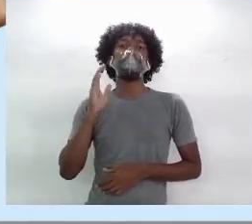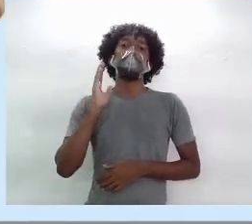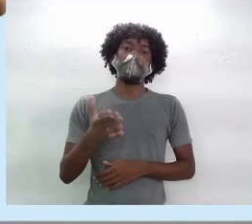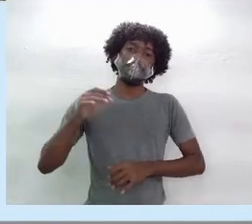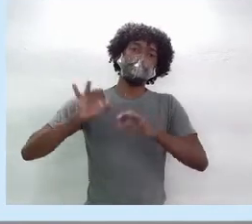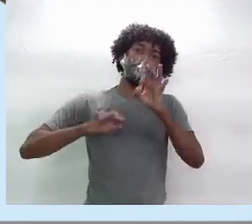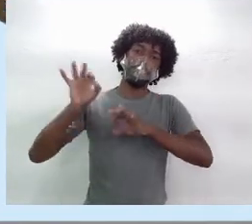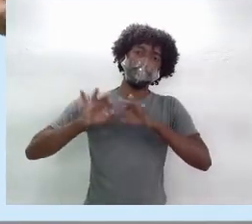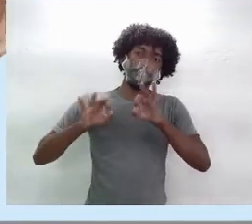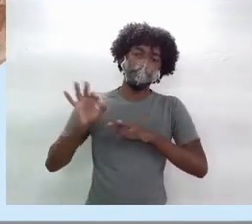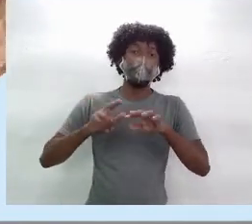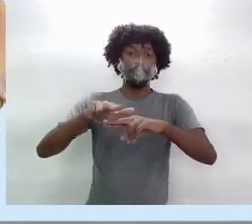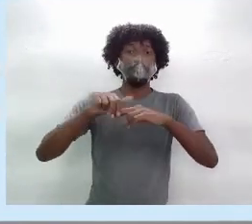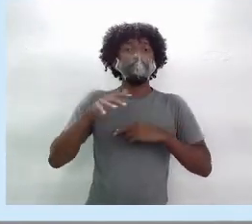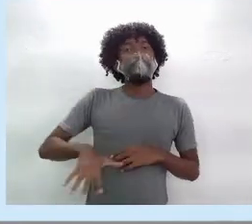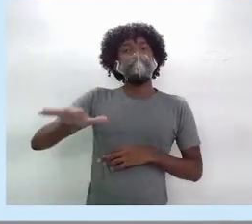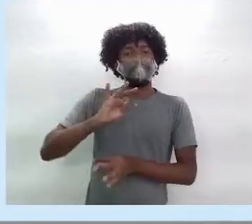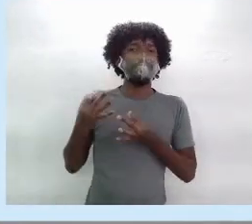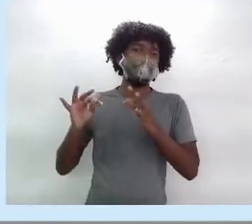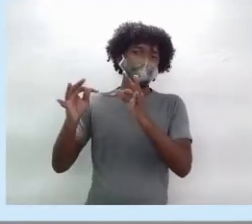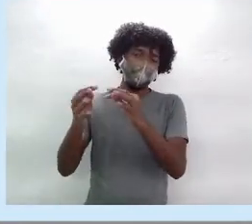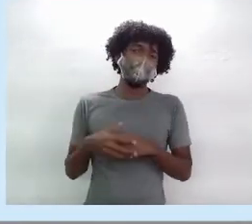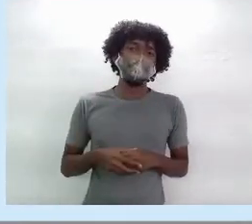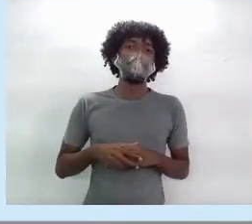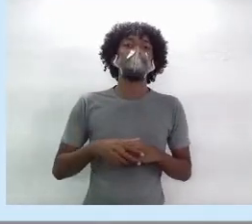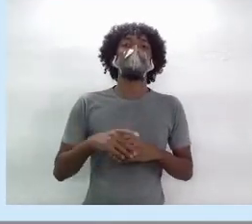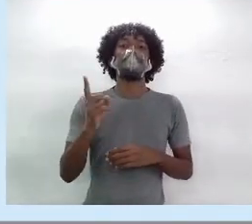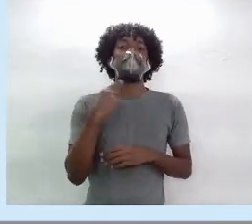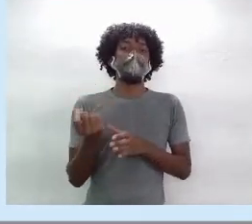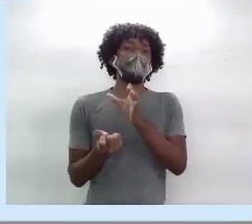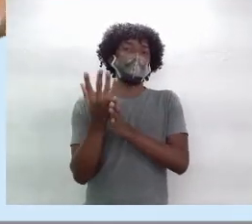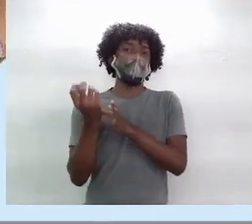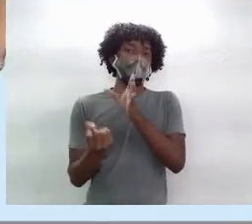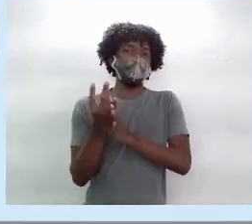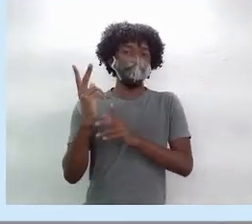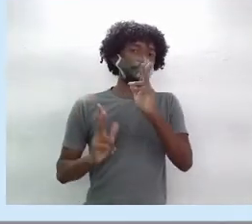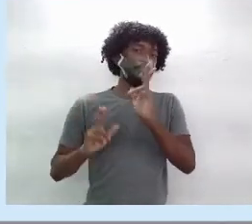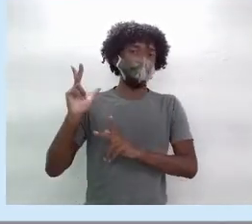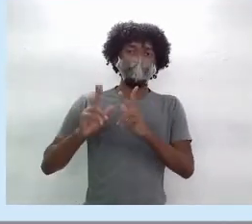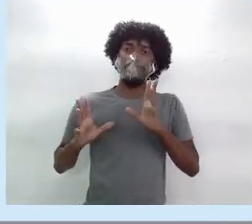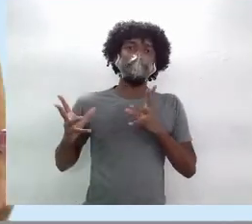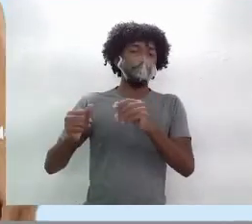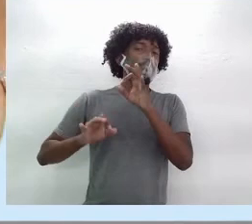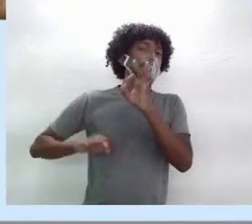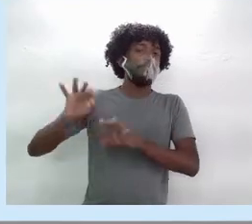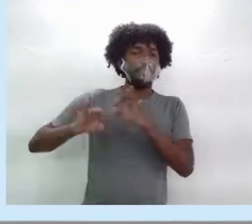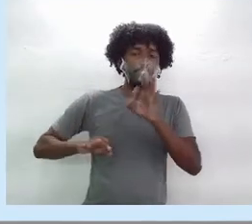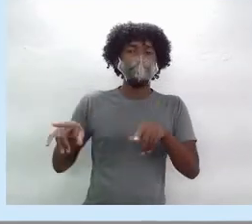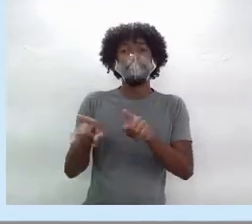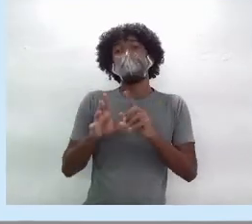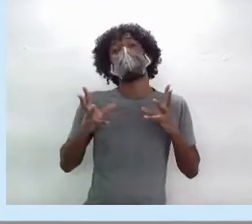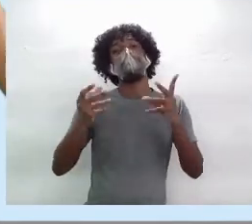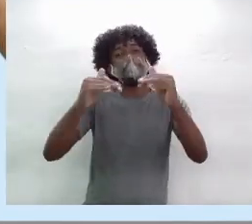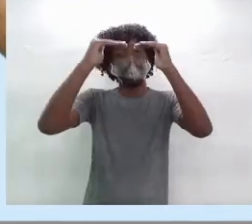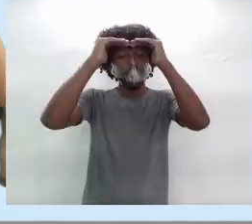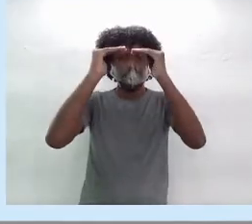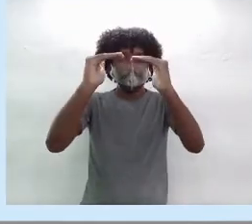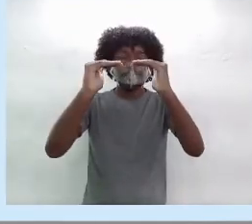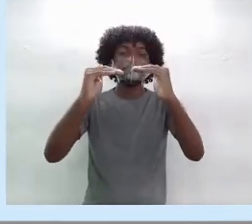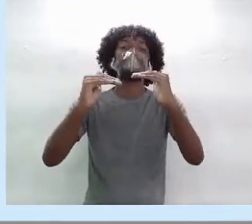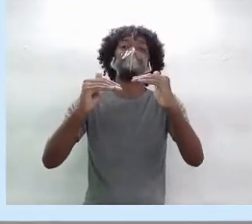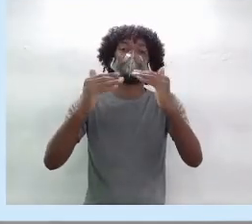aqui essa questão tecnológica, certo? O nosso produtor, editor, organizador. Agradeço a todos vocês e